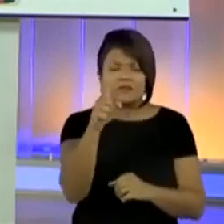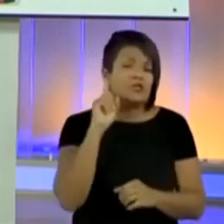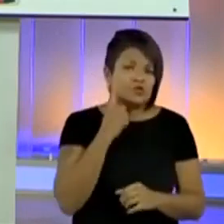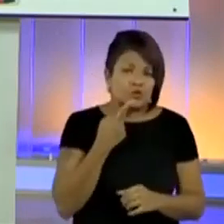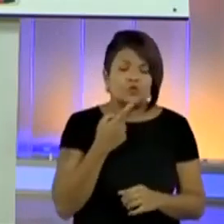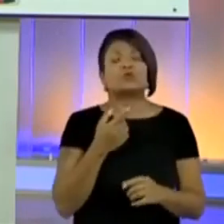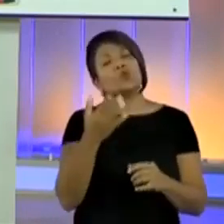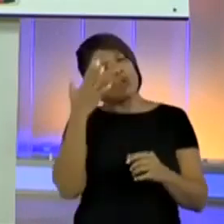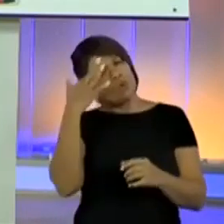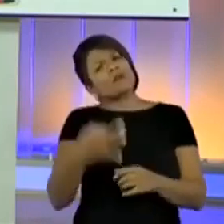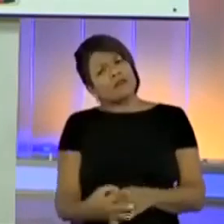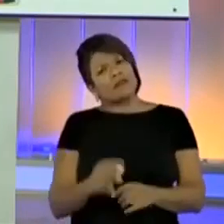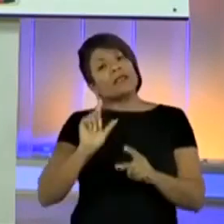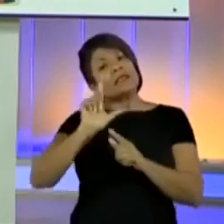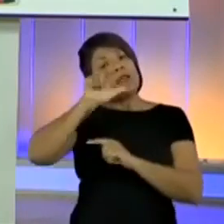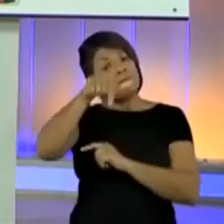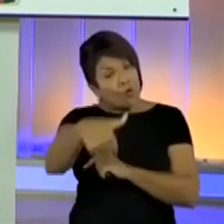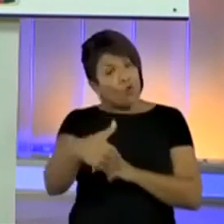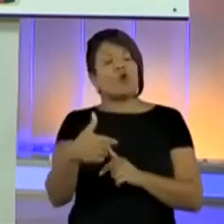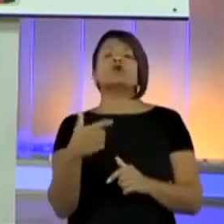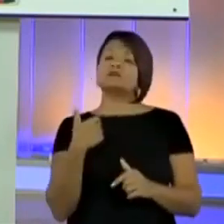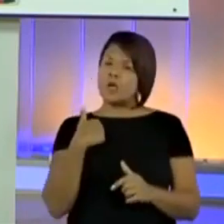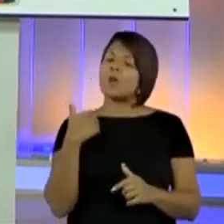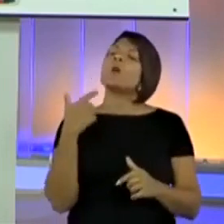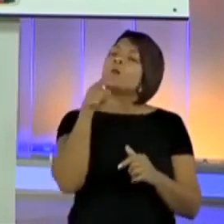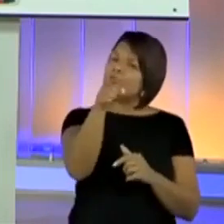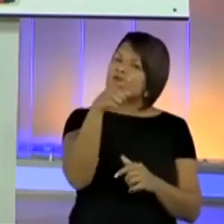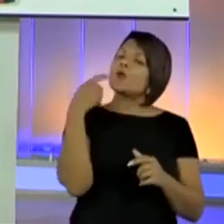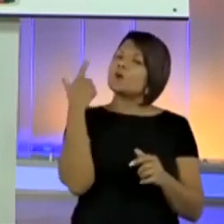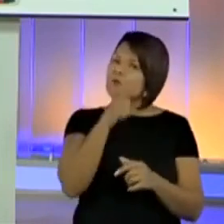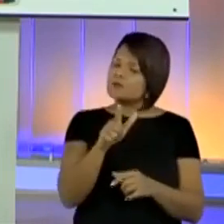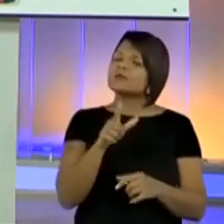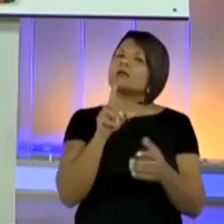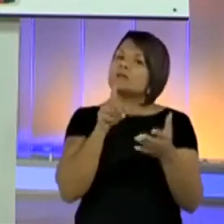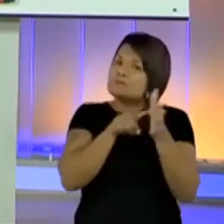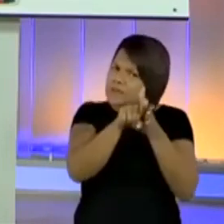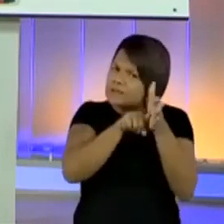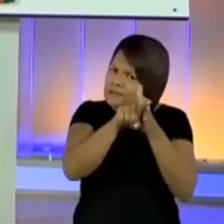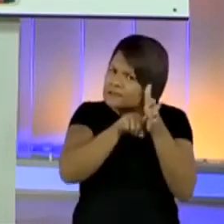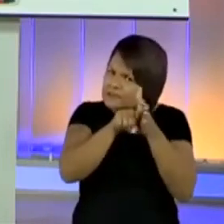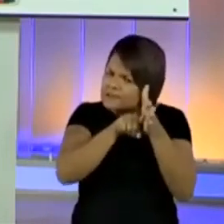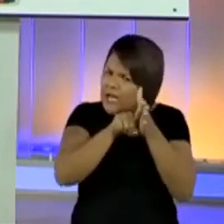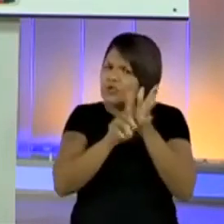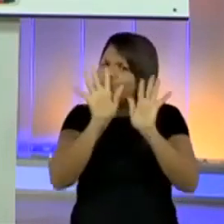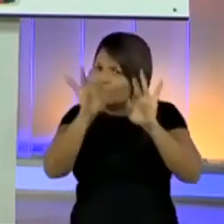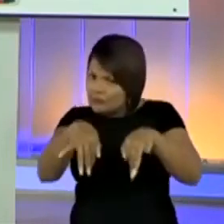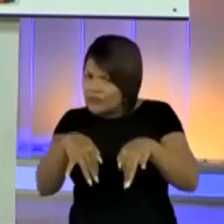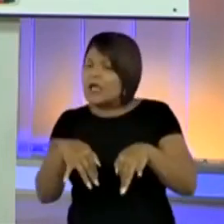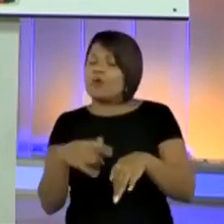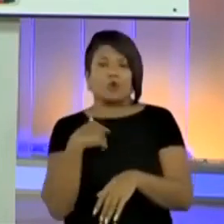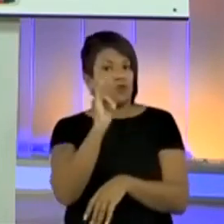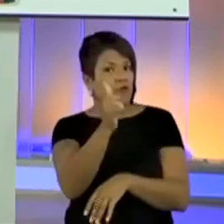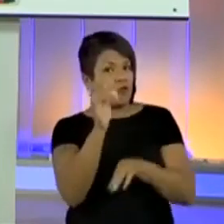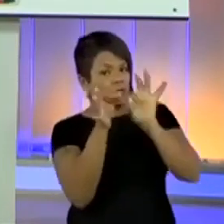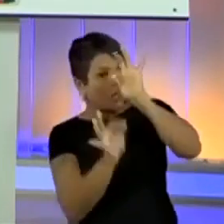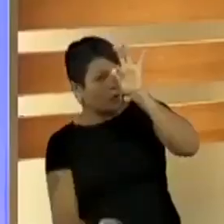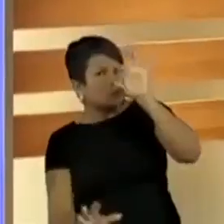entendendo e que também depois consigam buscar esse texto, que depois eu vou pedir para vocês buscarem o final, porque eu não vou contar ele